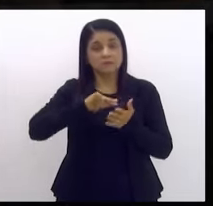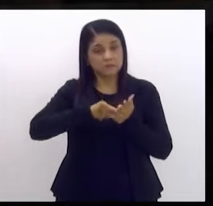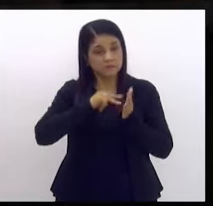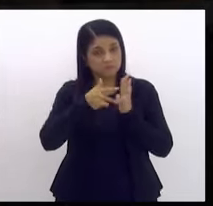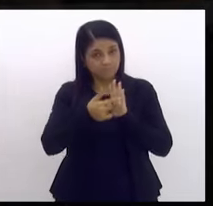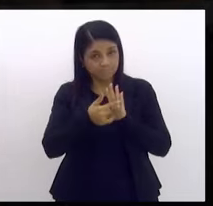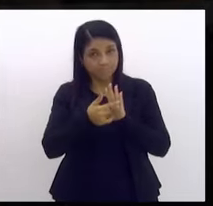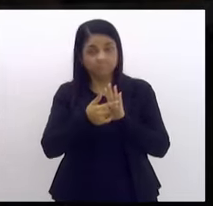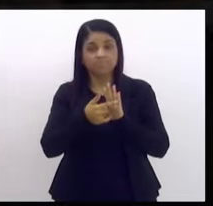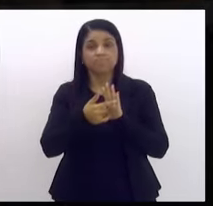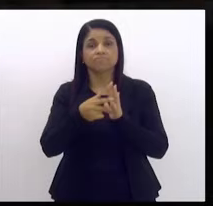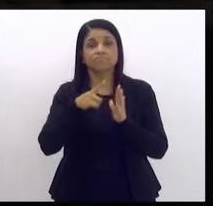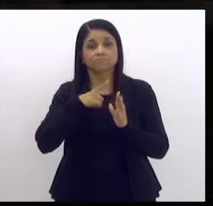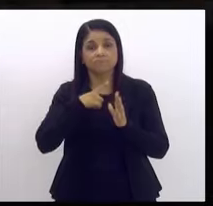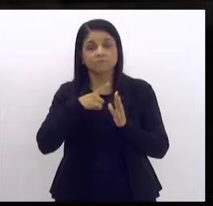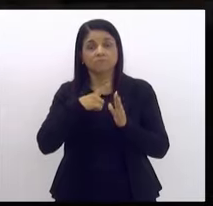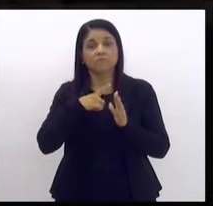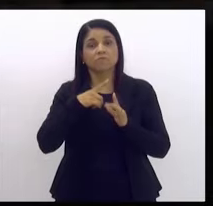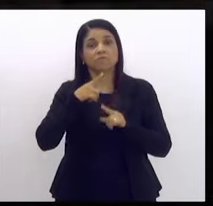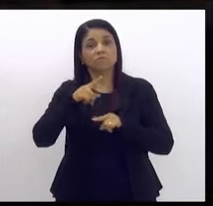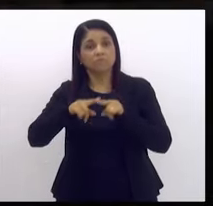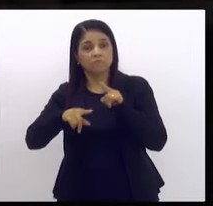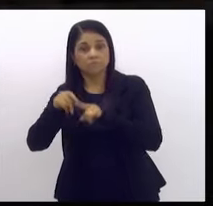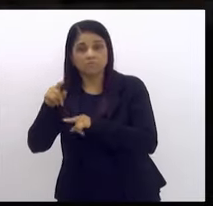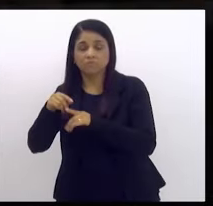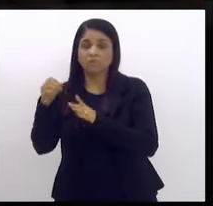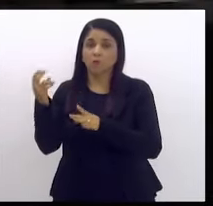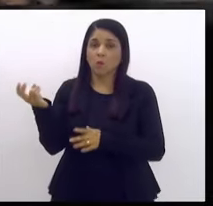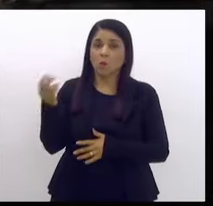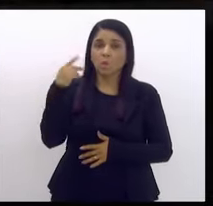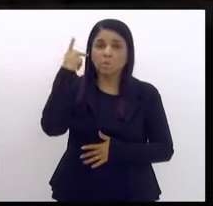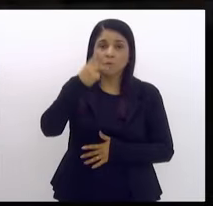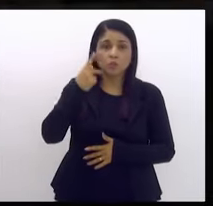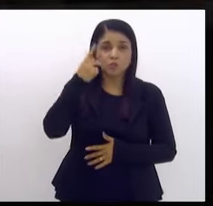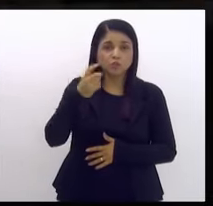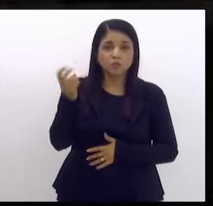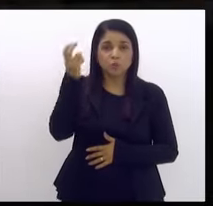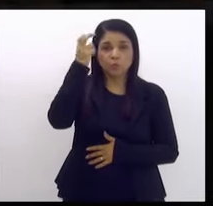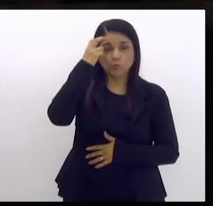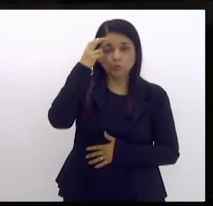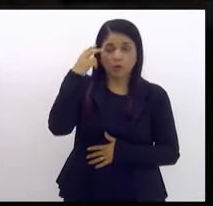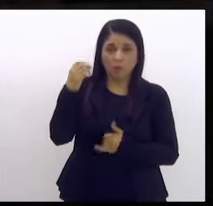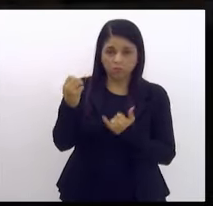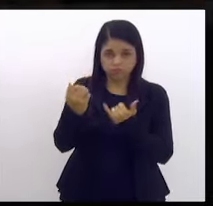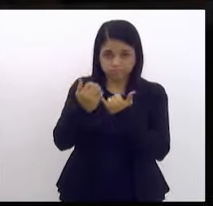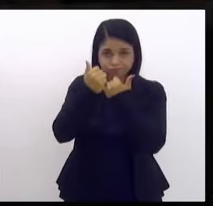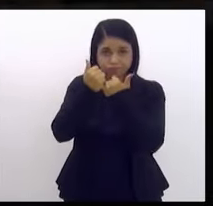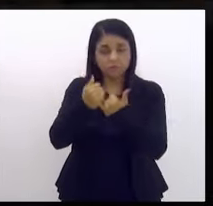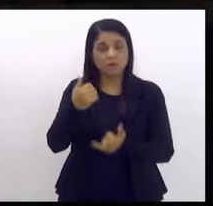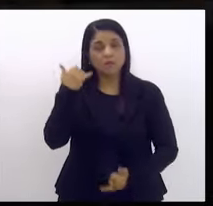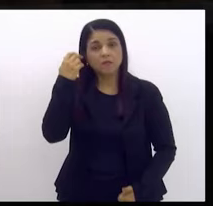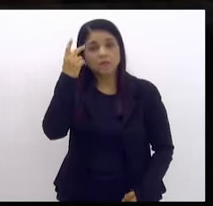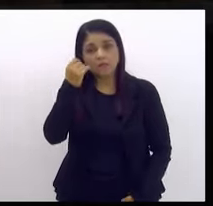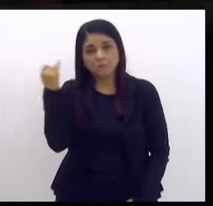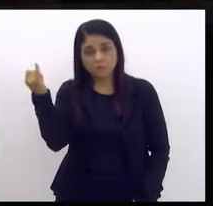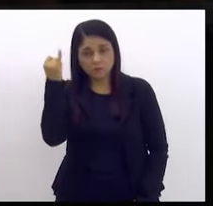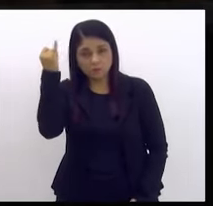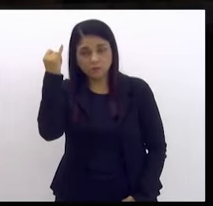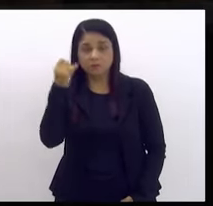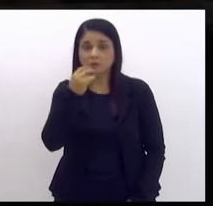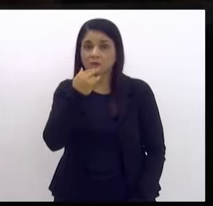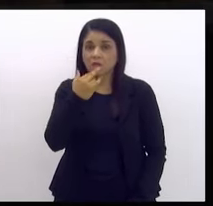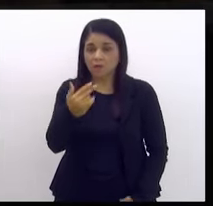significação e que seja um instrumento político, cultural, muito importante. Mas é também fato que as línguas, e em